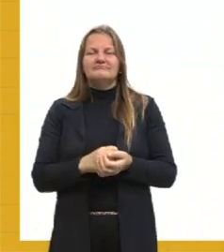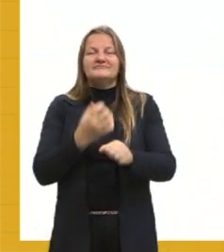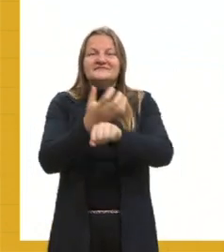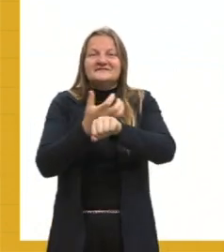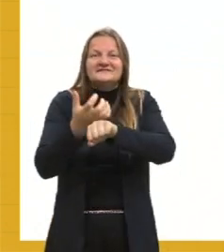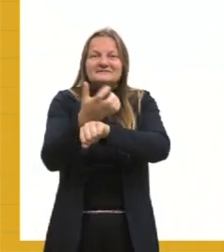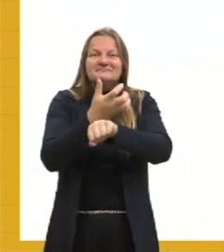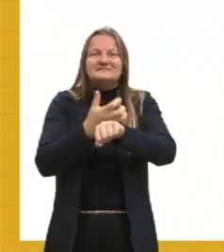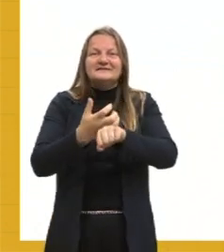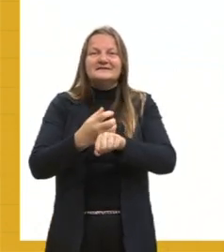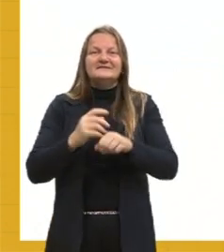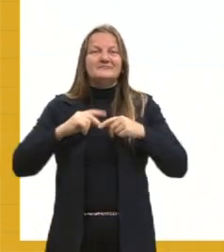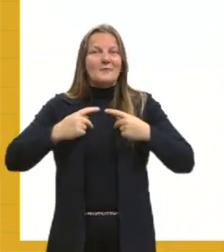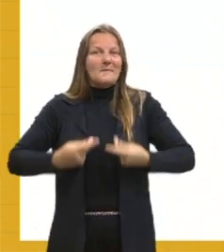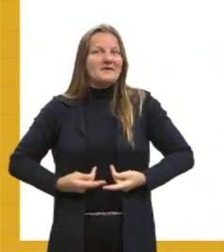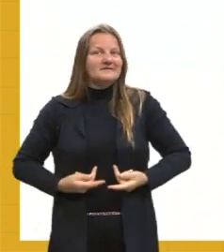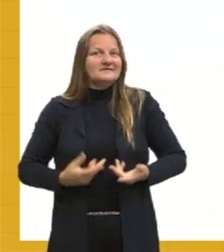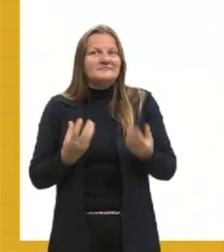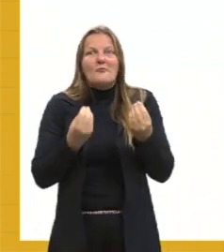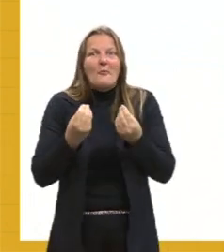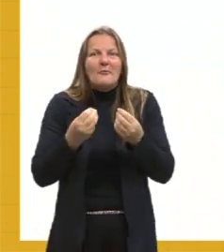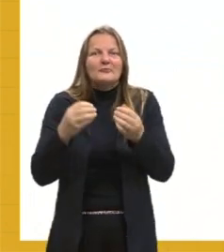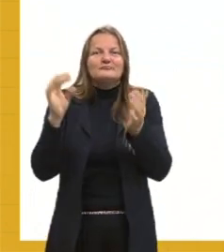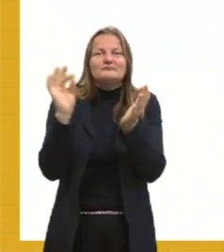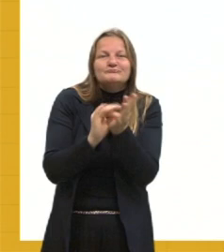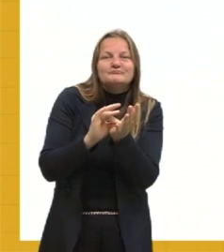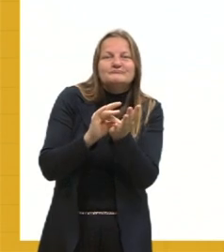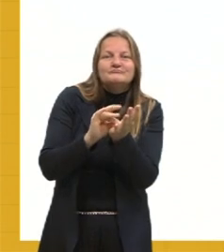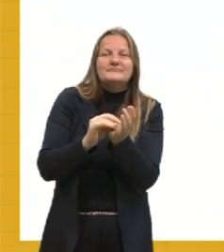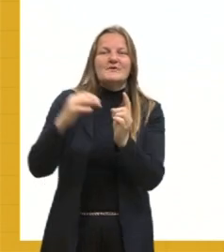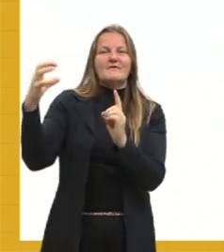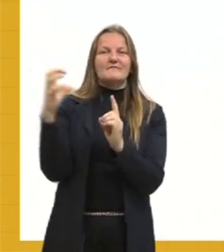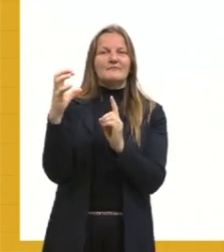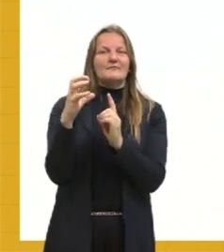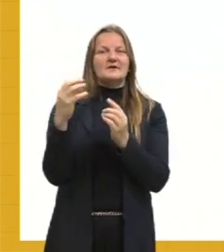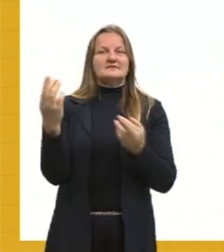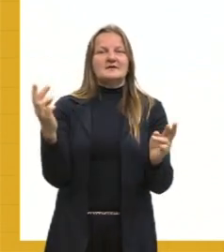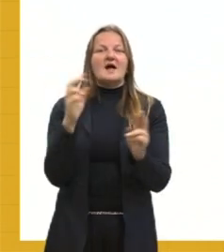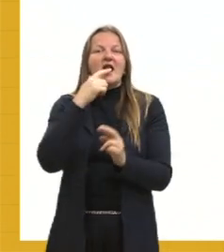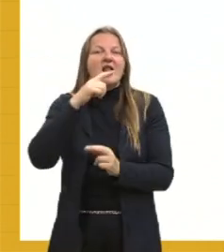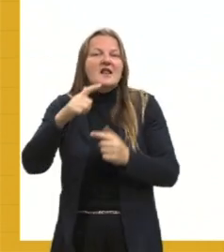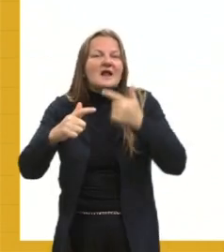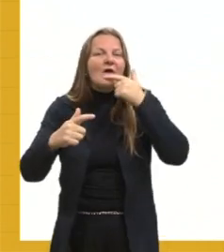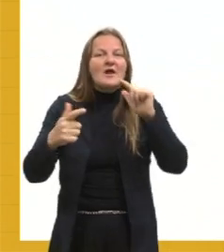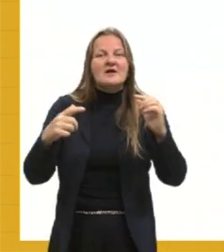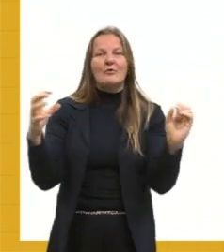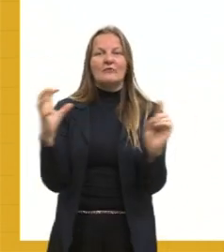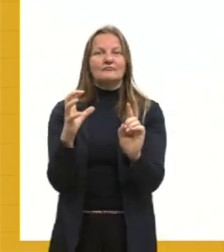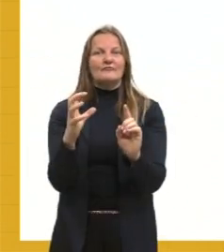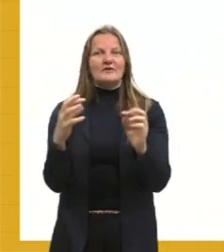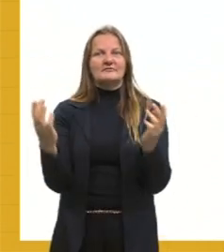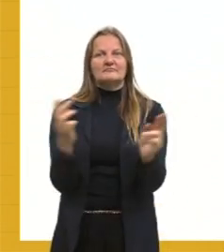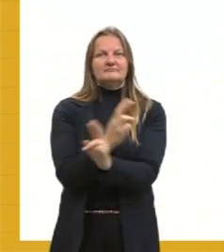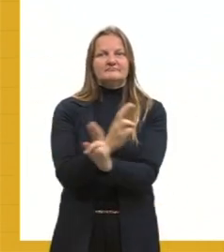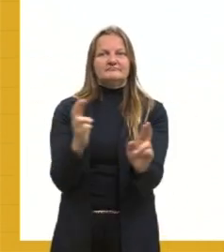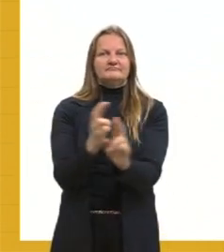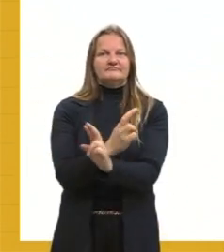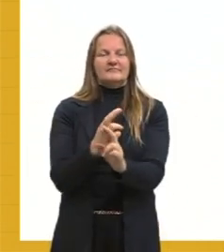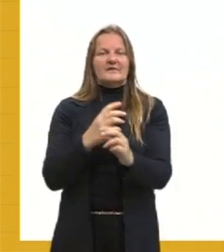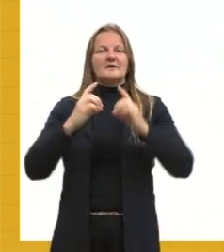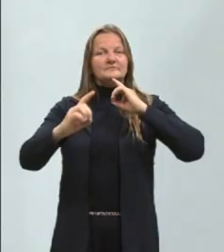é da área das humanas vai se consolidar como uma influência entre as línguas que a gente tem aqui hoje né